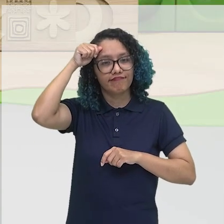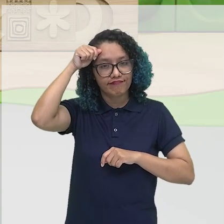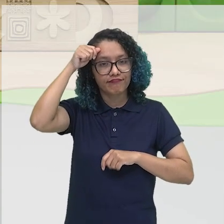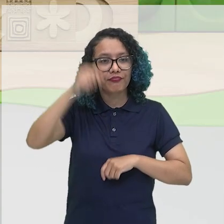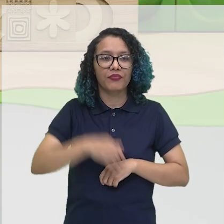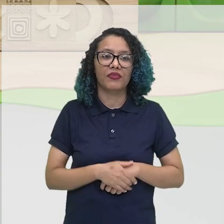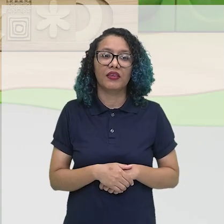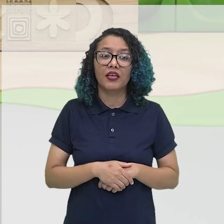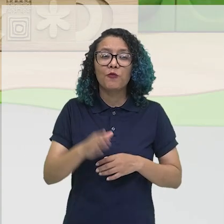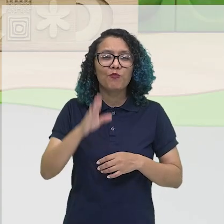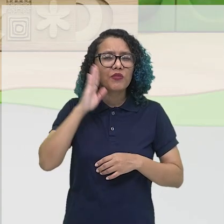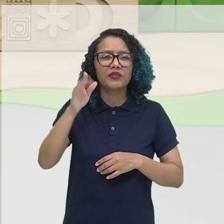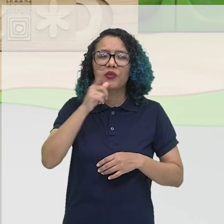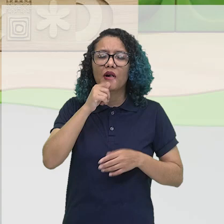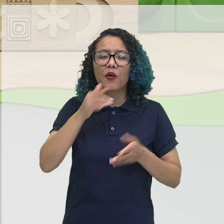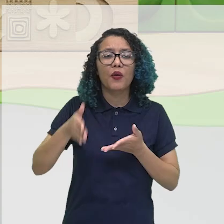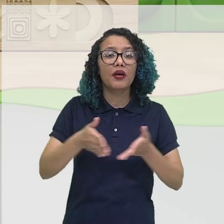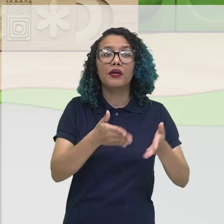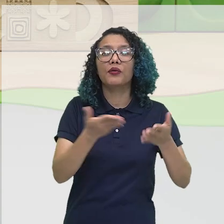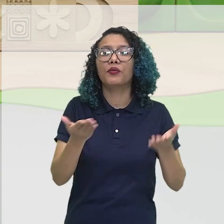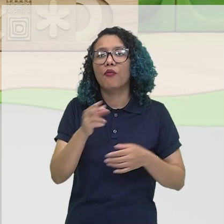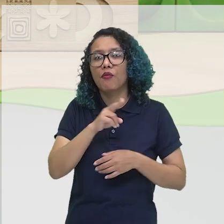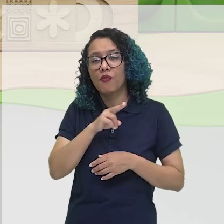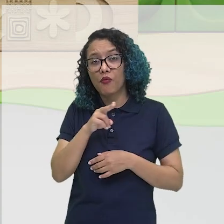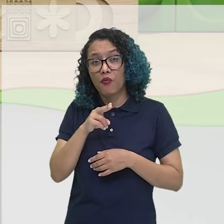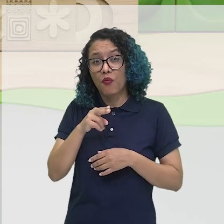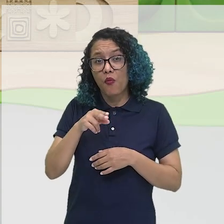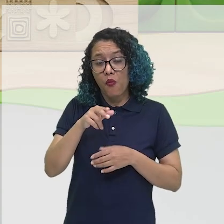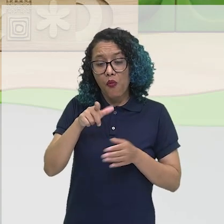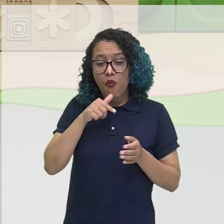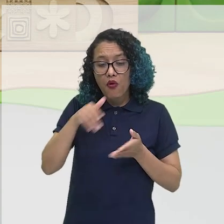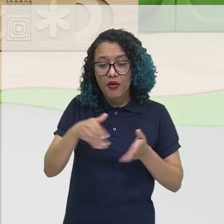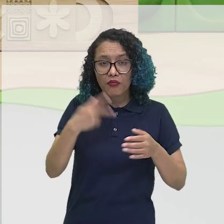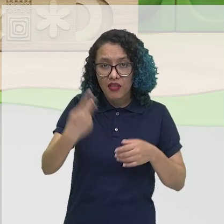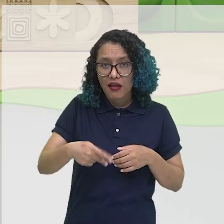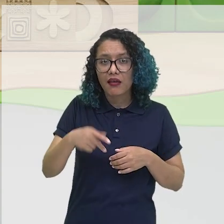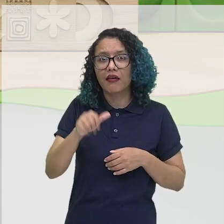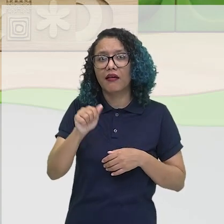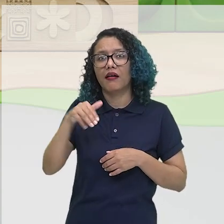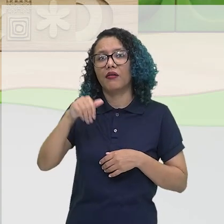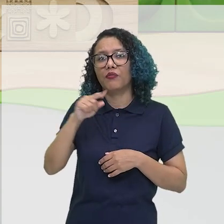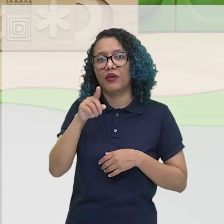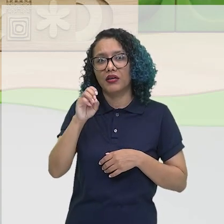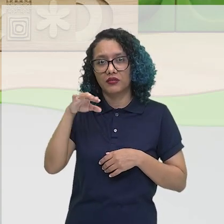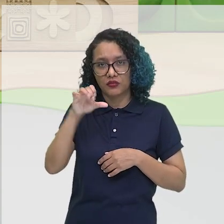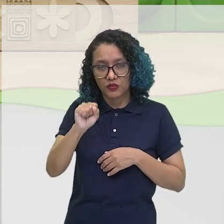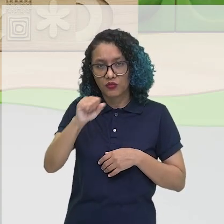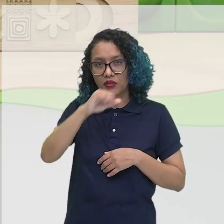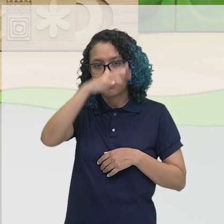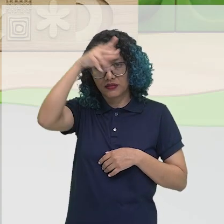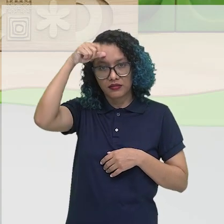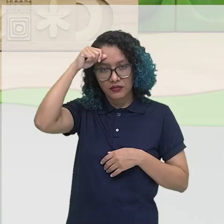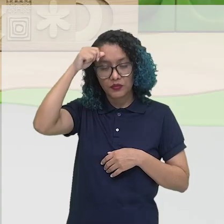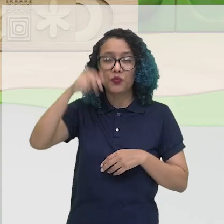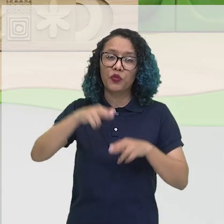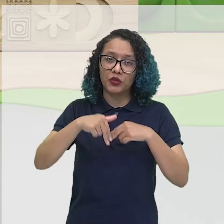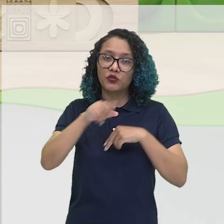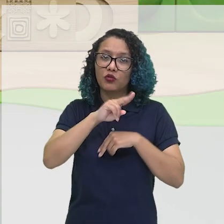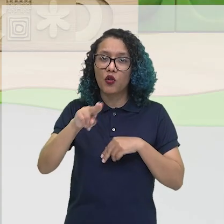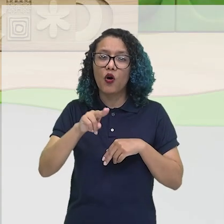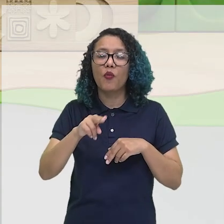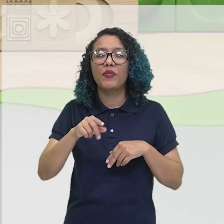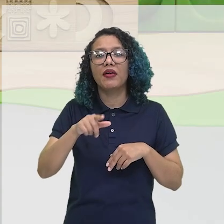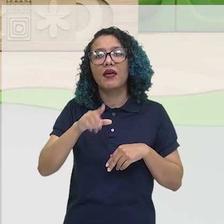E o seu principal rio é o nosso rio Amazonas, que dá o nome à bacia, por isso que